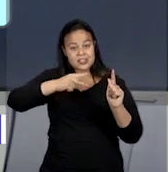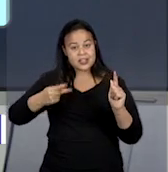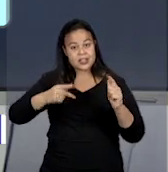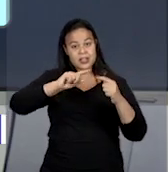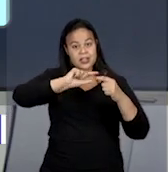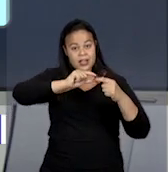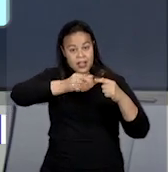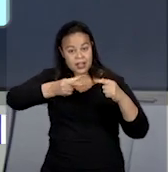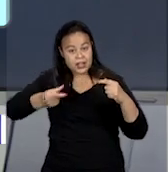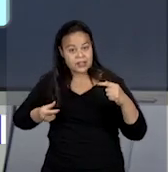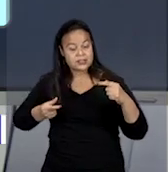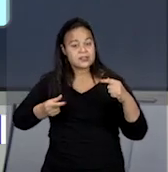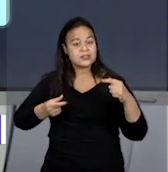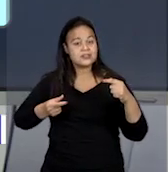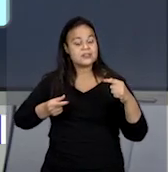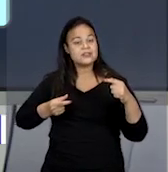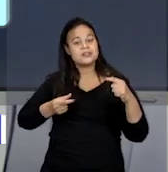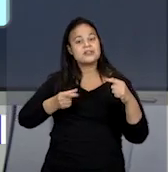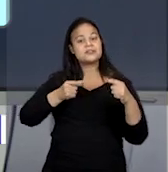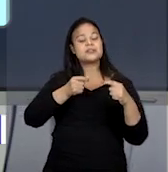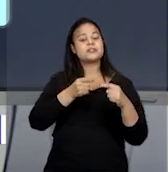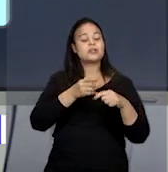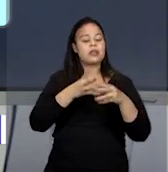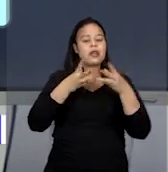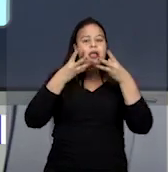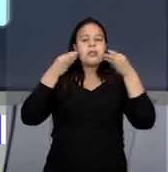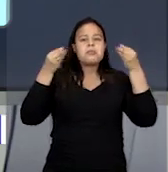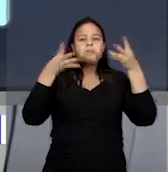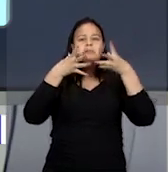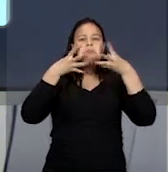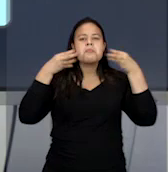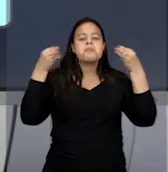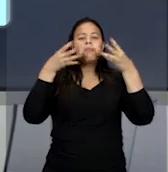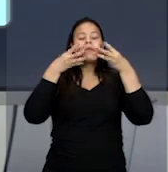determinar a cor, a pelagem marrom. Olha um caso de